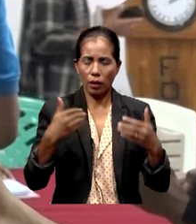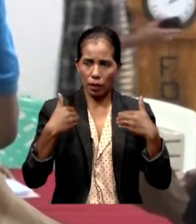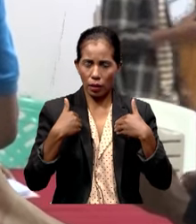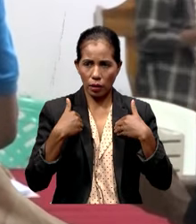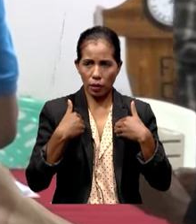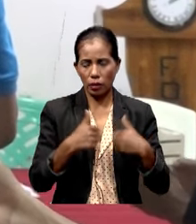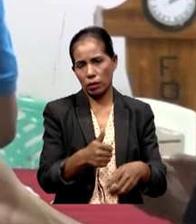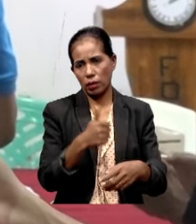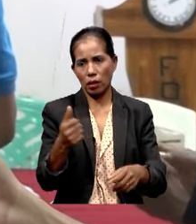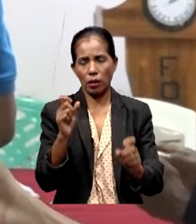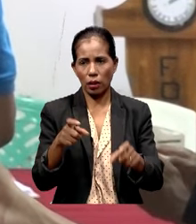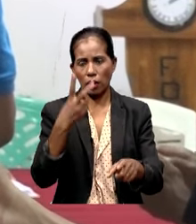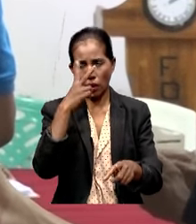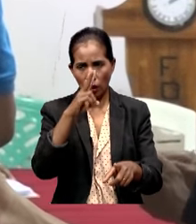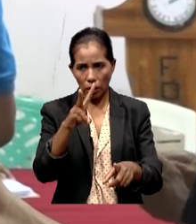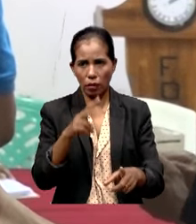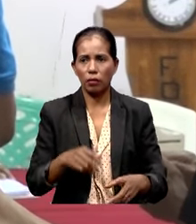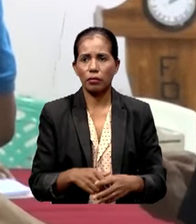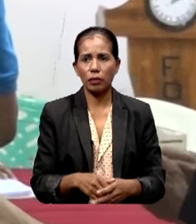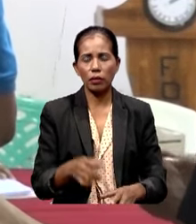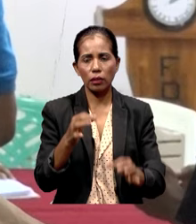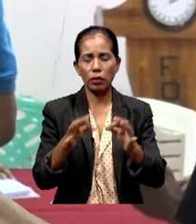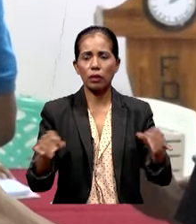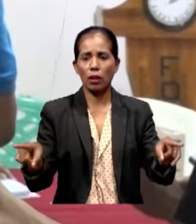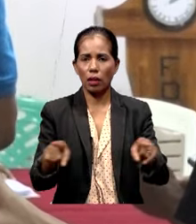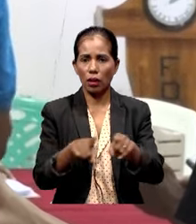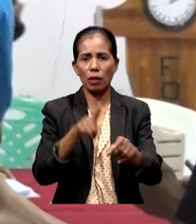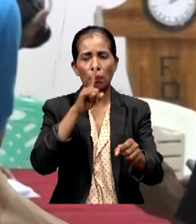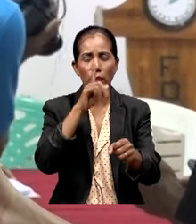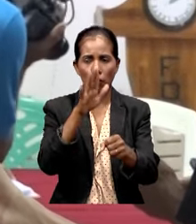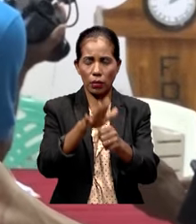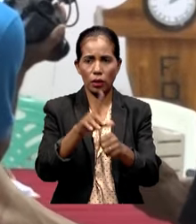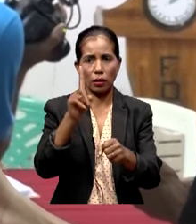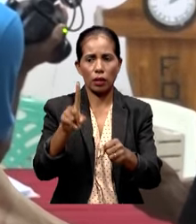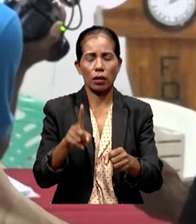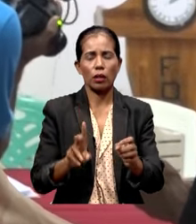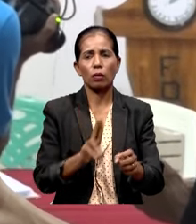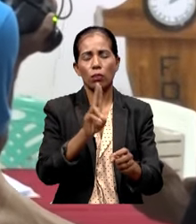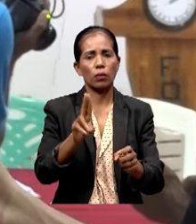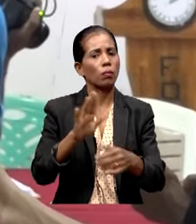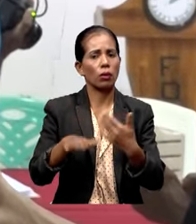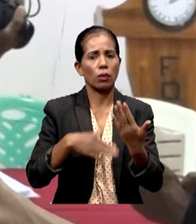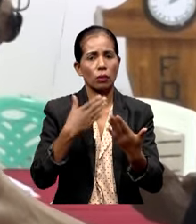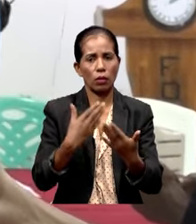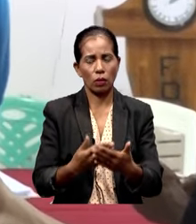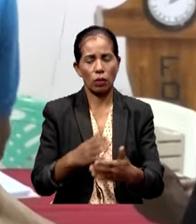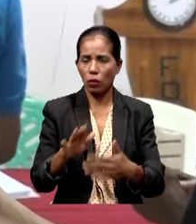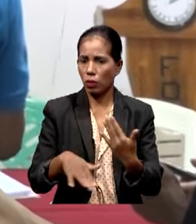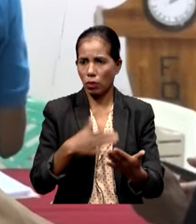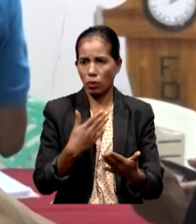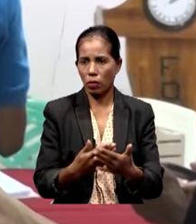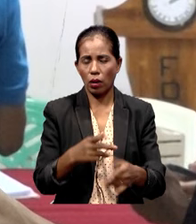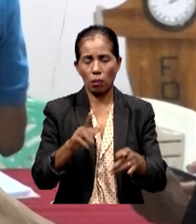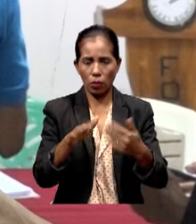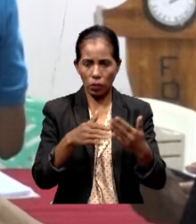meu selo que tem que haré, katak. Se ida ne hanesan juramento ida, ne tem que aplica ba masal, ne tem que tomak. É motor